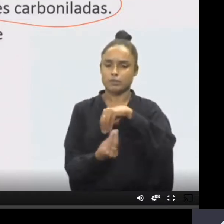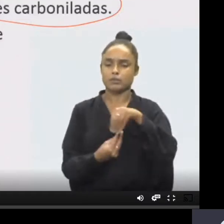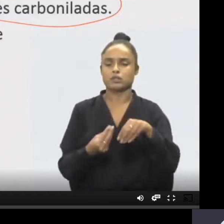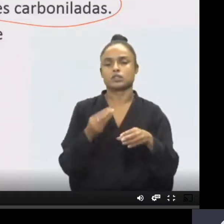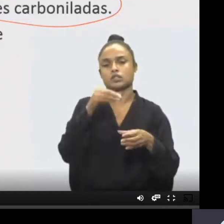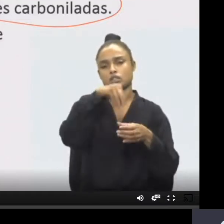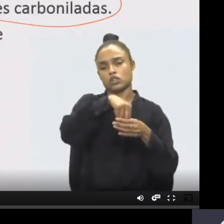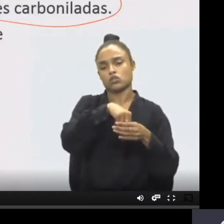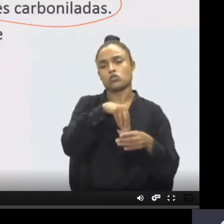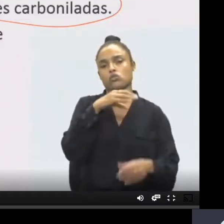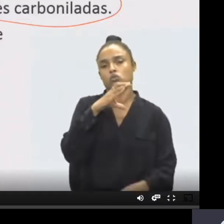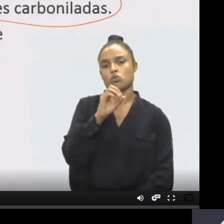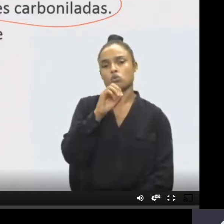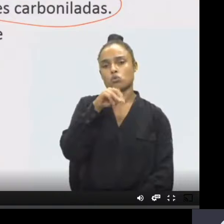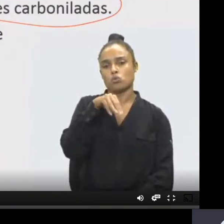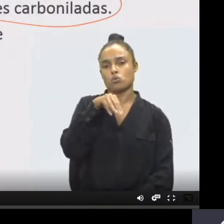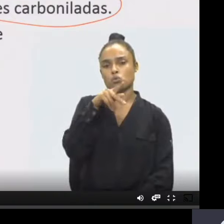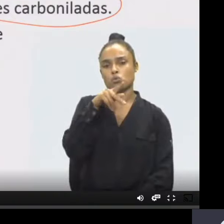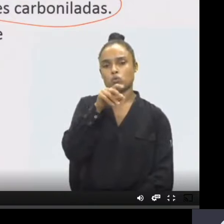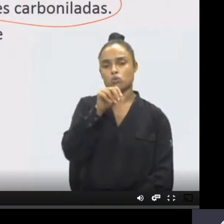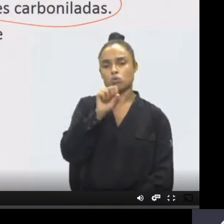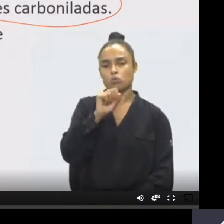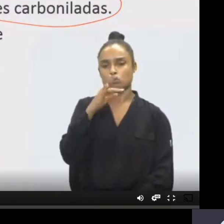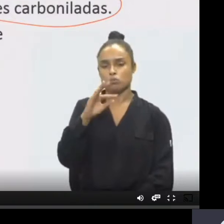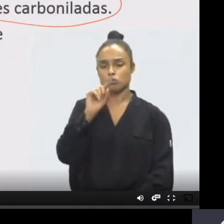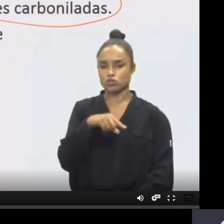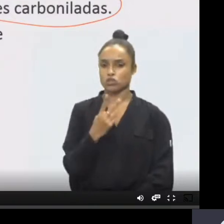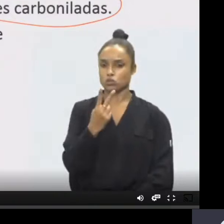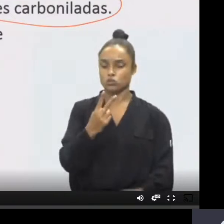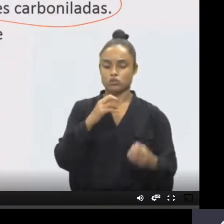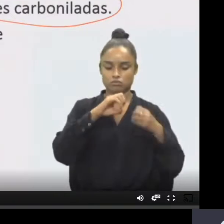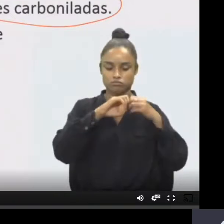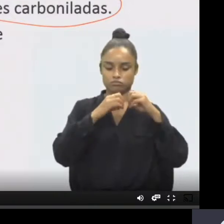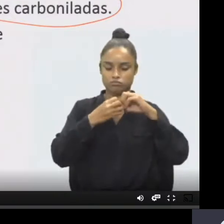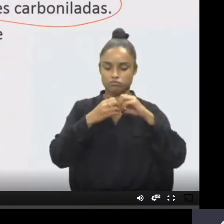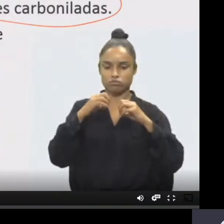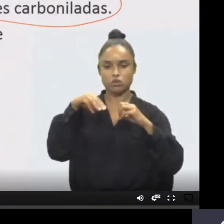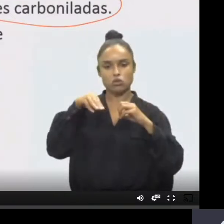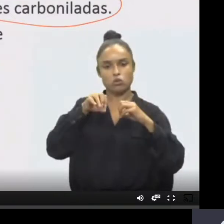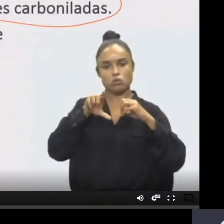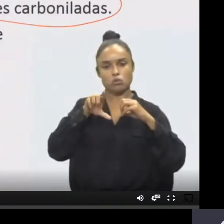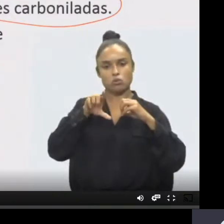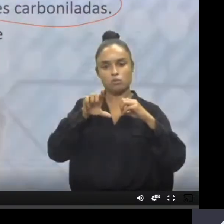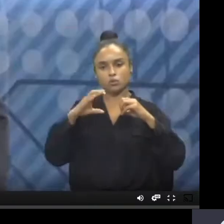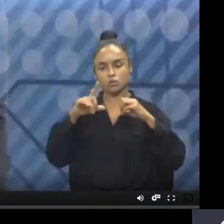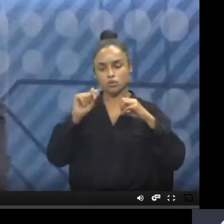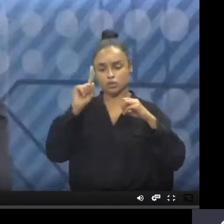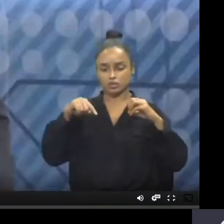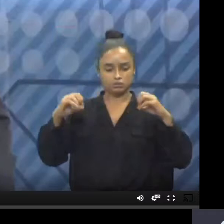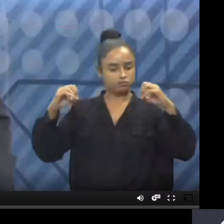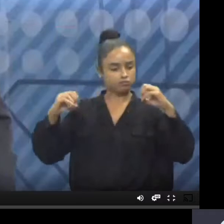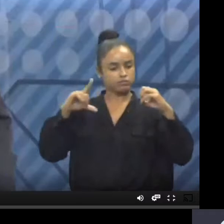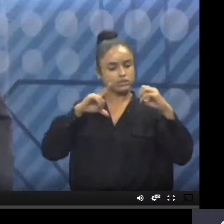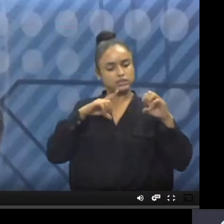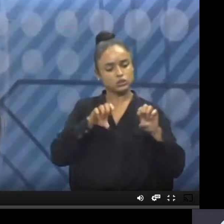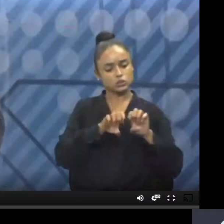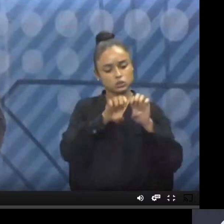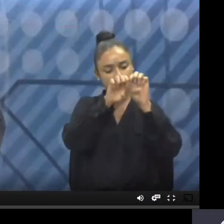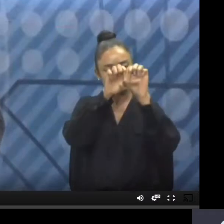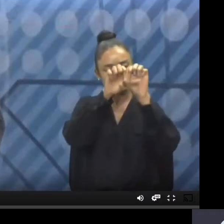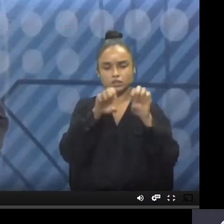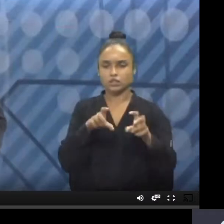desses compostos? Então, nós temos que são duas moléculas que apresentam semelhança estrutural, que estão relacionadas com a